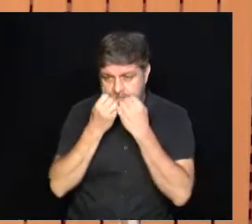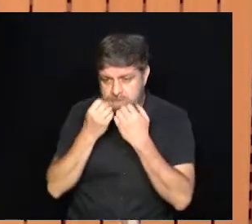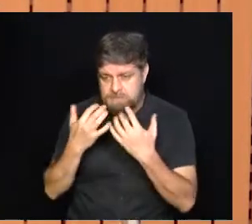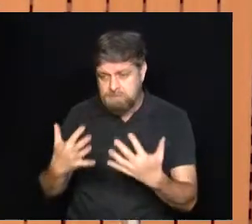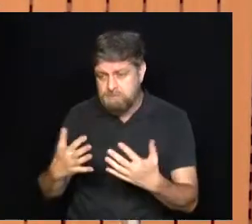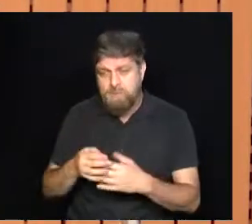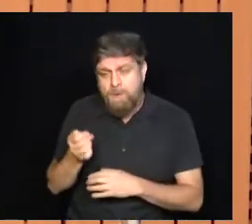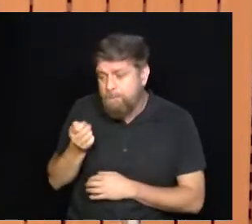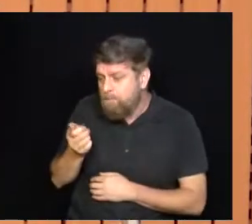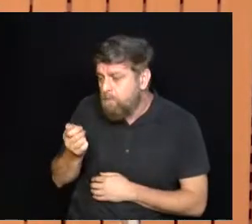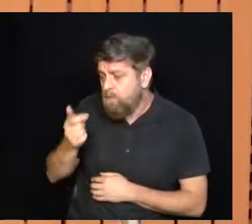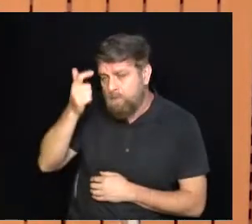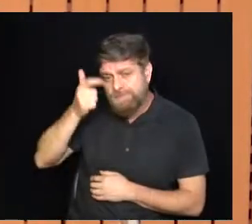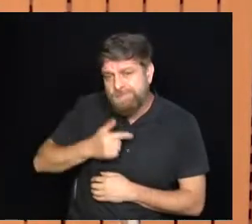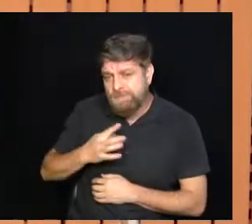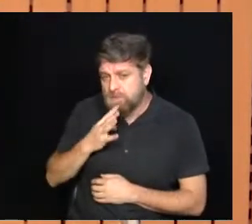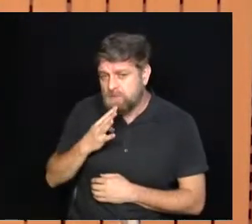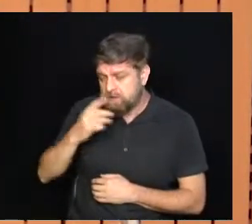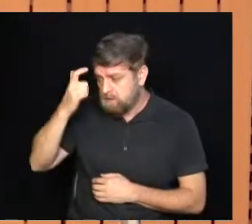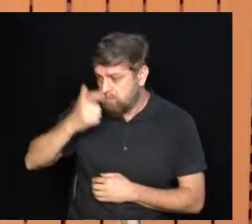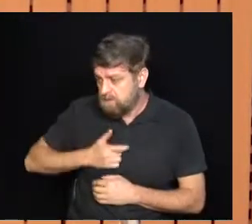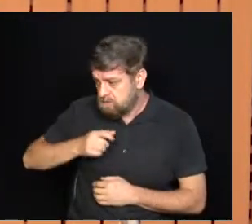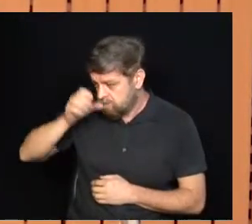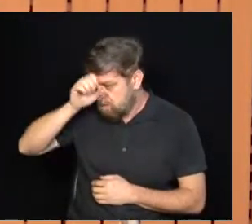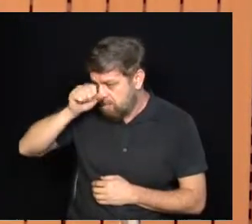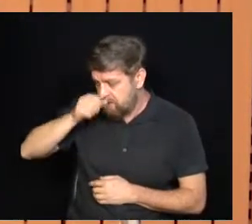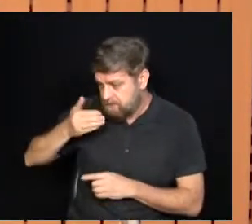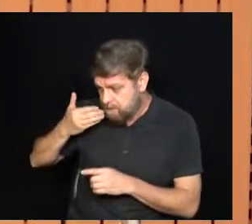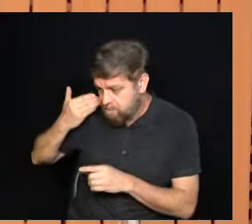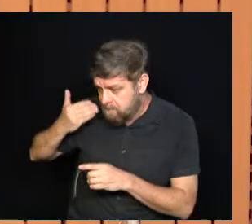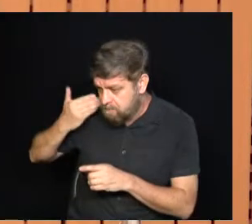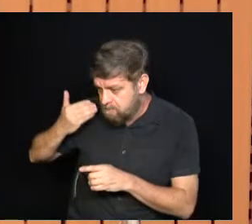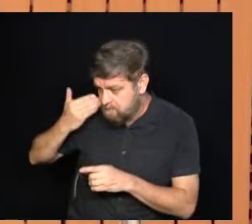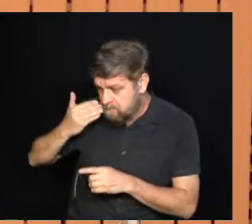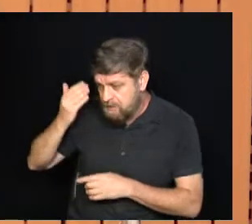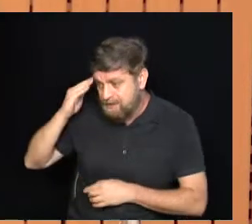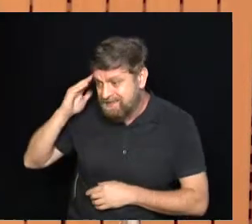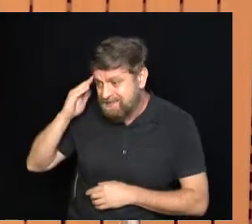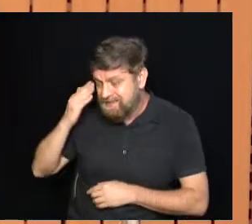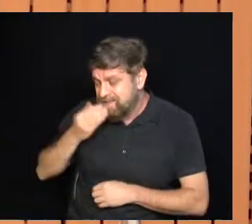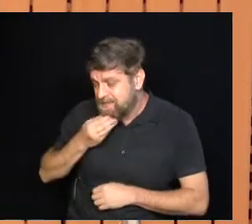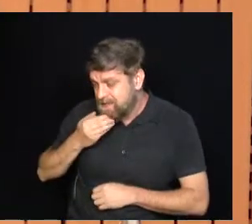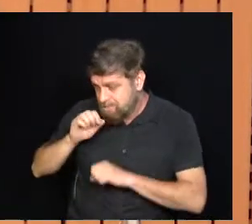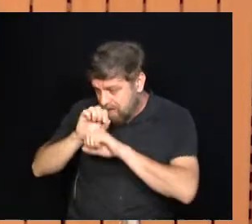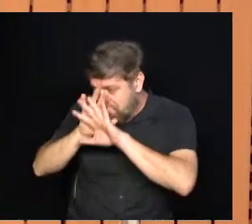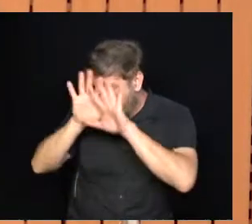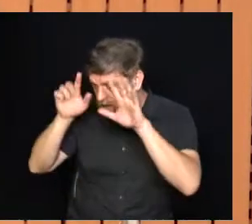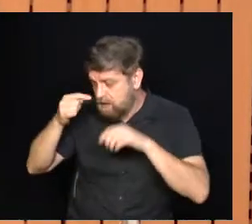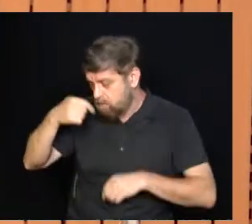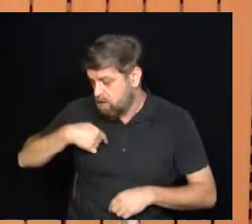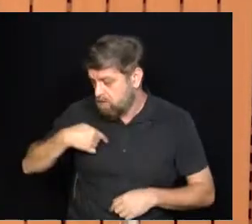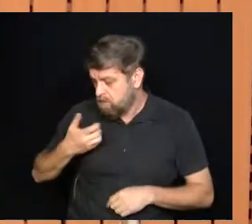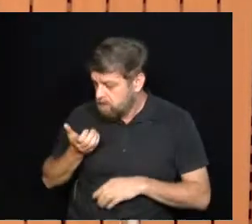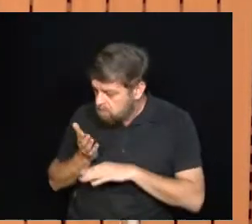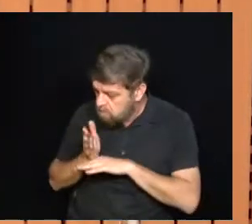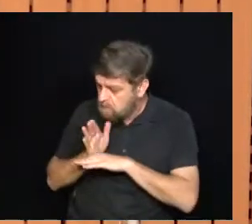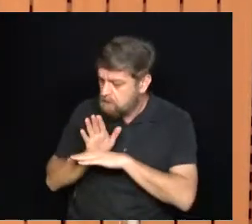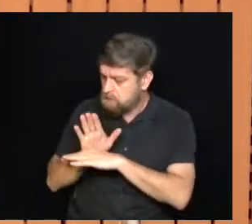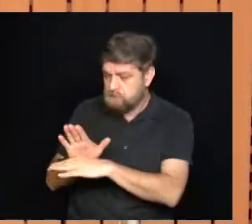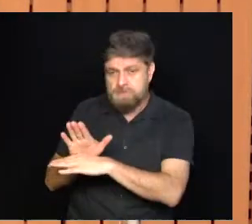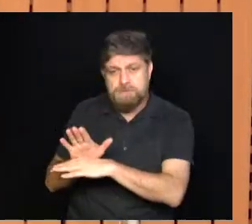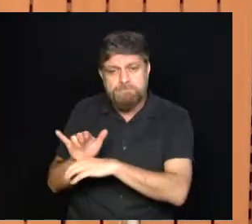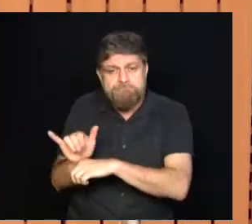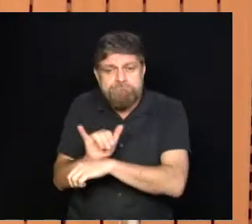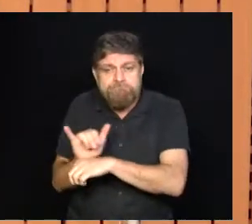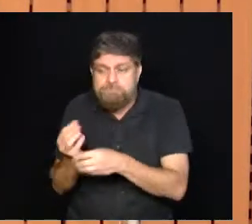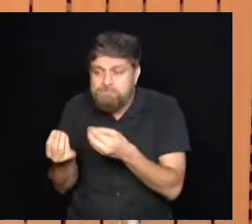pouco ainda, mas estou disposto a conhecer um pouco mais, a entender um pouco mais, a colaborar, a ajudar de alguma maneira, né,